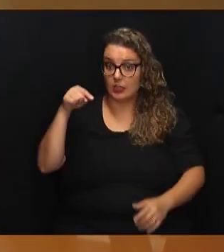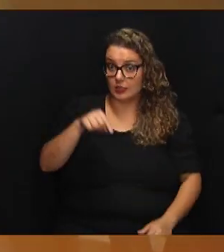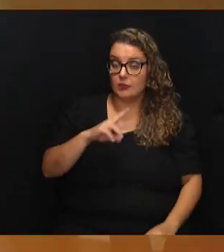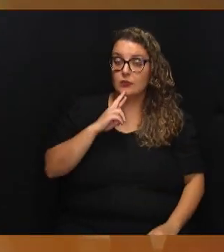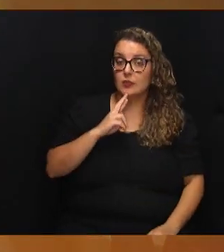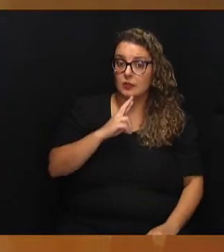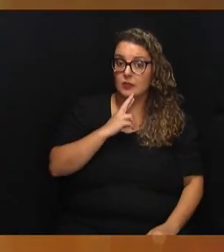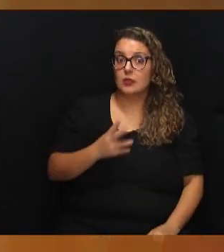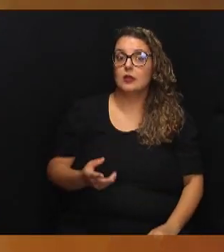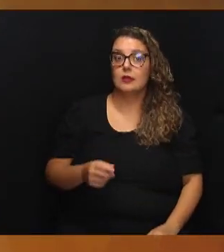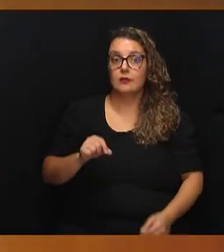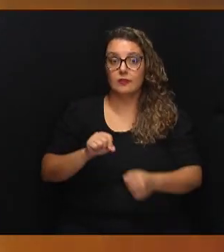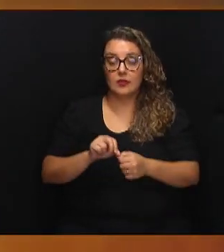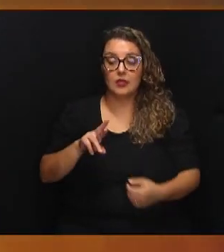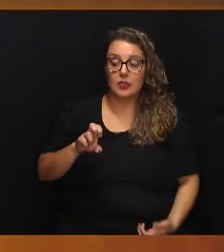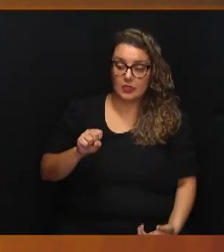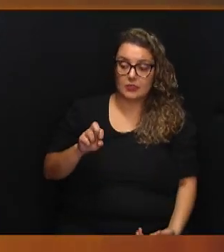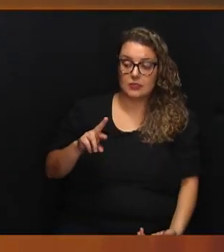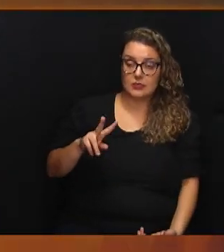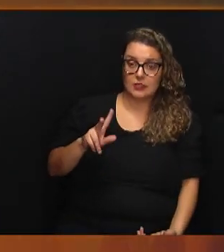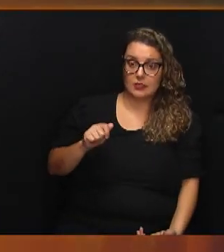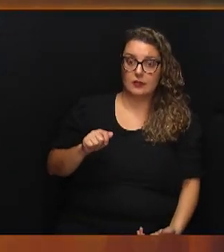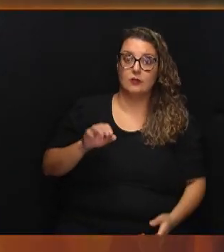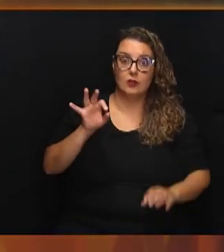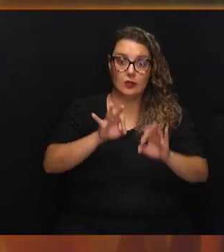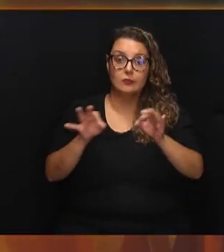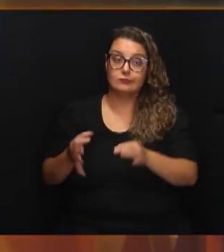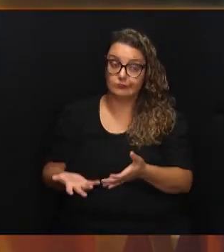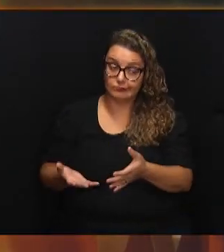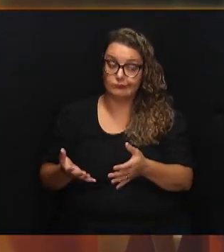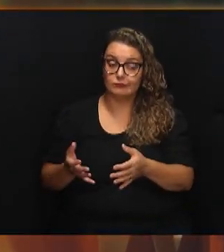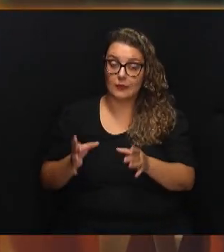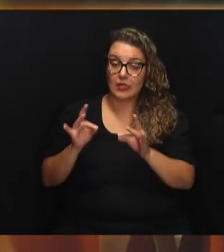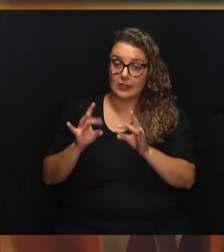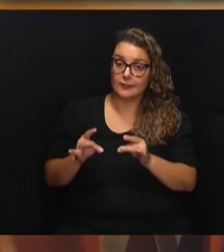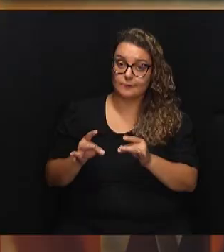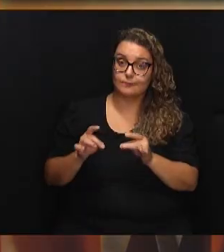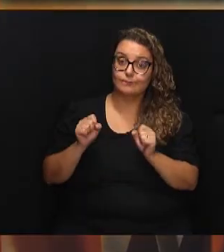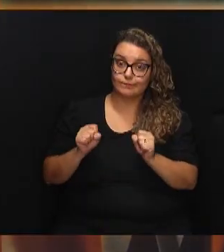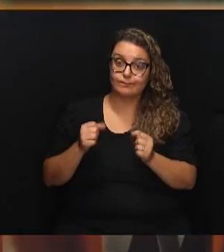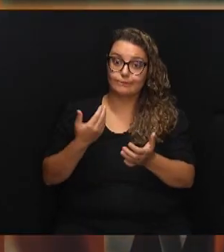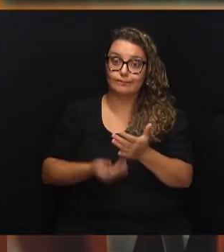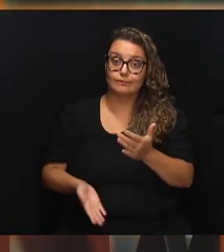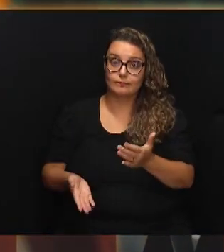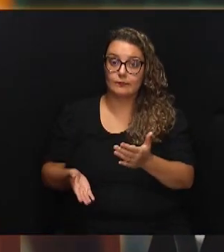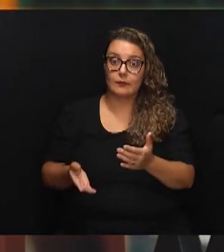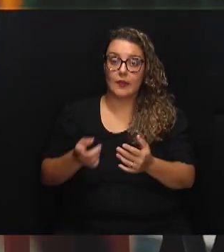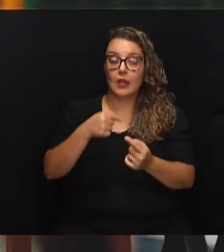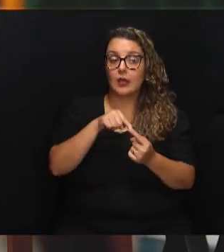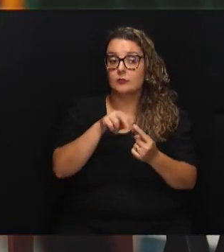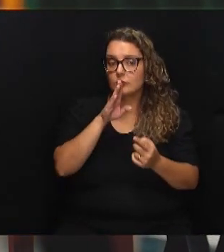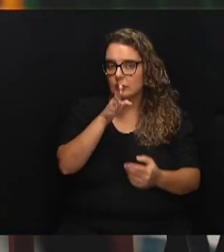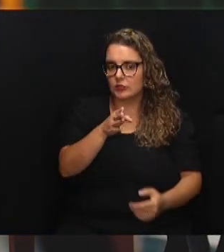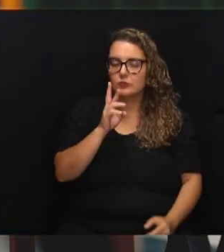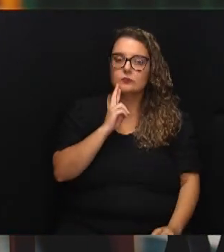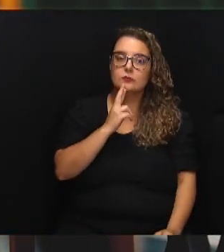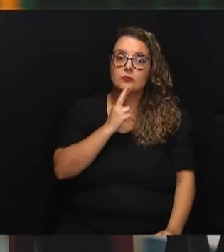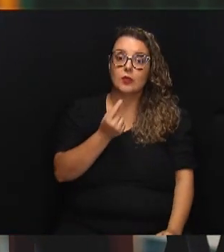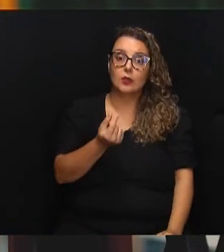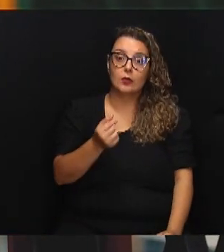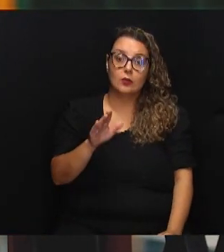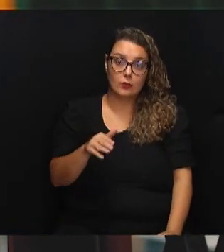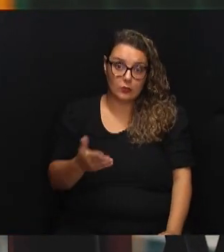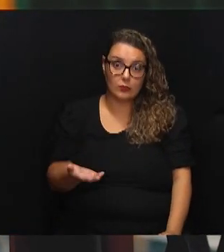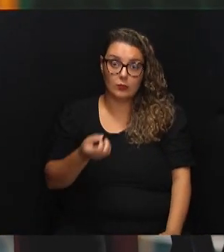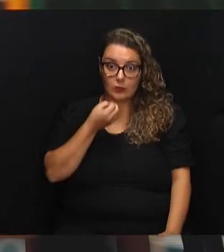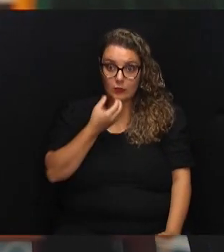fazer a reserva. Porque daí o plano que você montou pode ir por água abaixo, né? Então imagina que você já mirou aquele restaurante porque estava um bom custo-benefício para